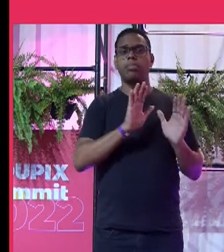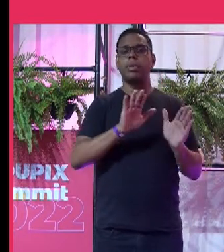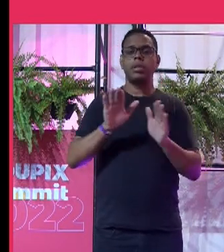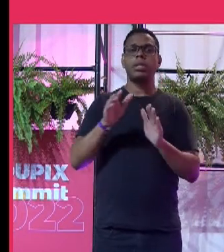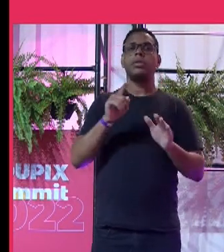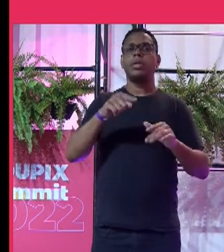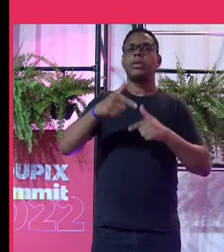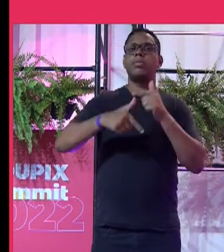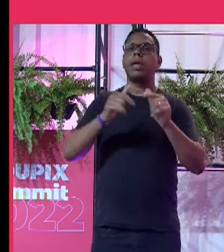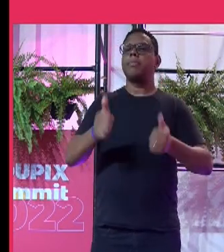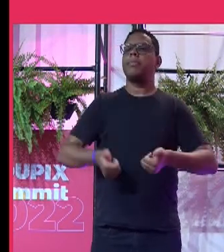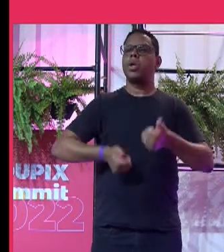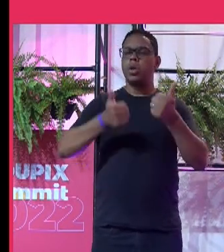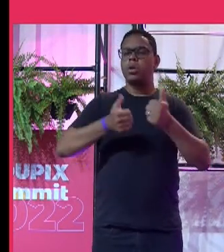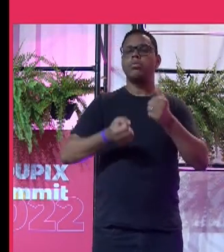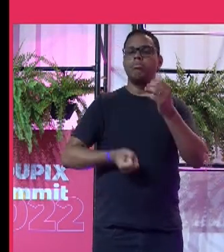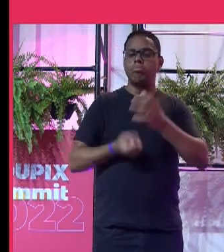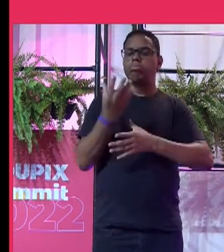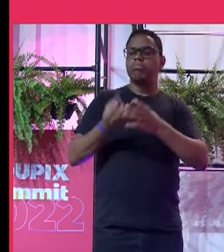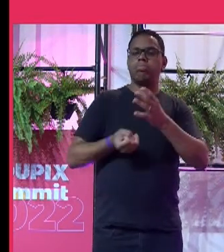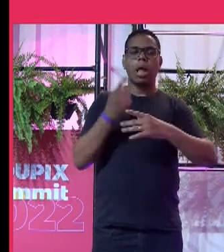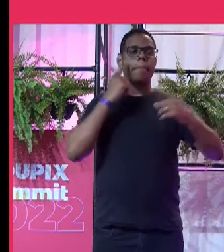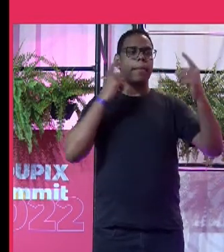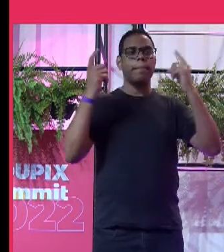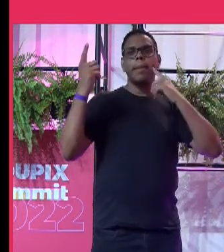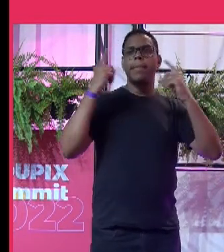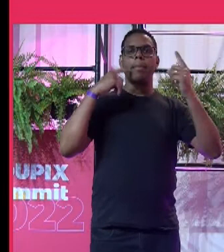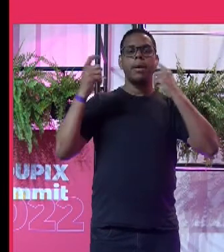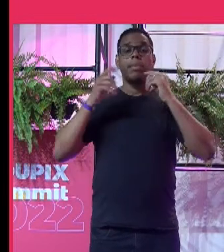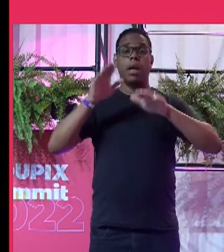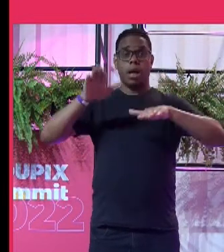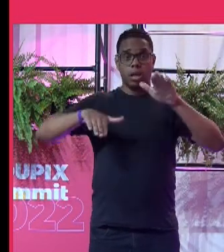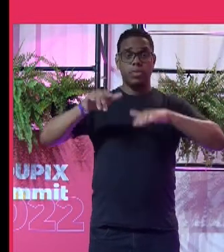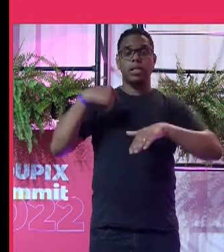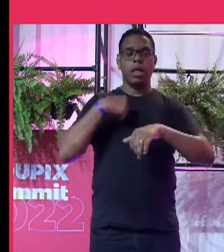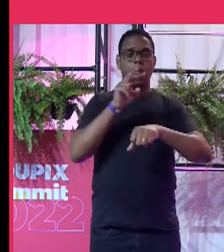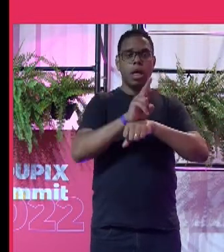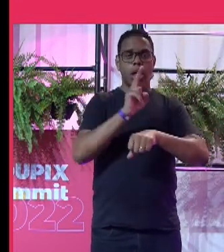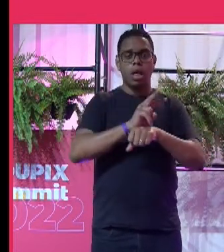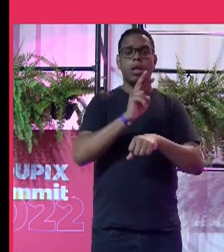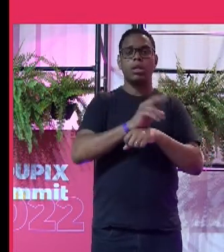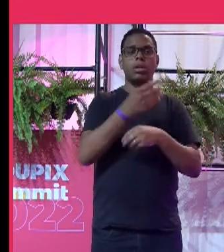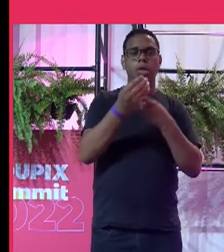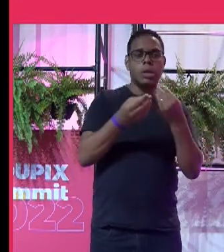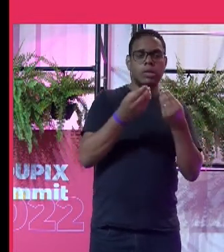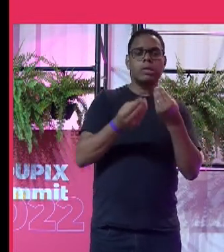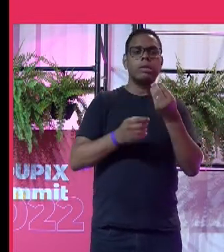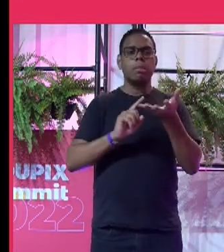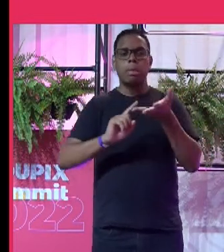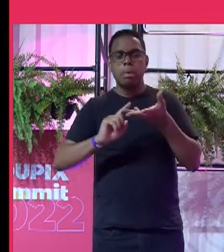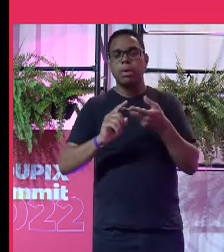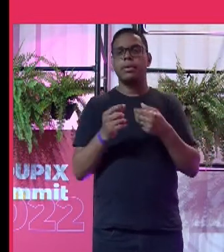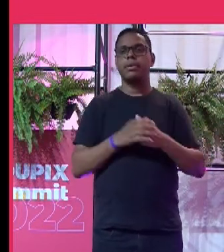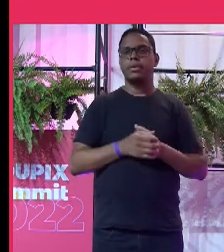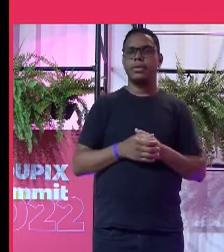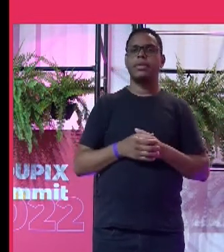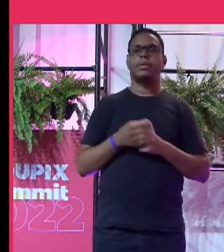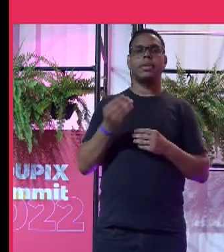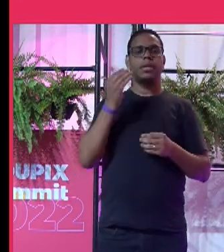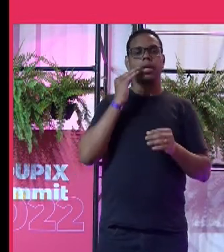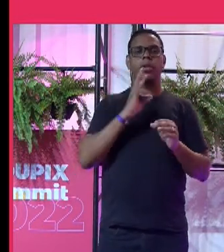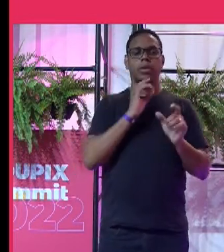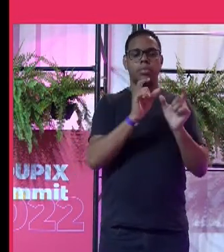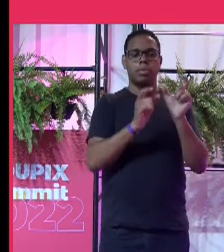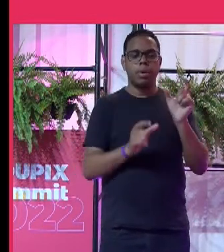vocês fazem de melhor, que é o criar. Muitas vezes a gente cuida tanto do corre, que é, como eu falei, entender o